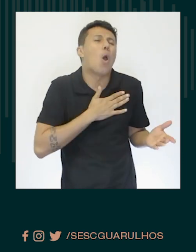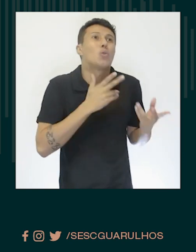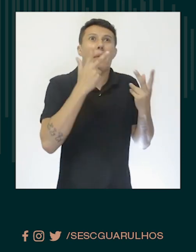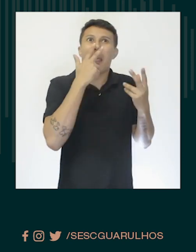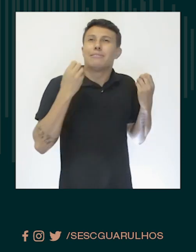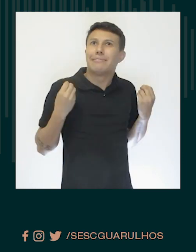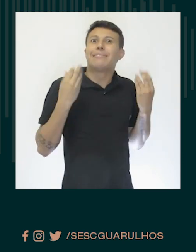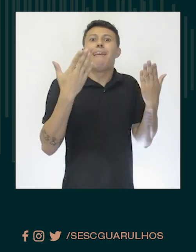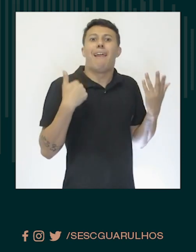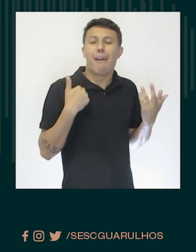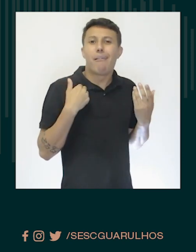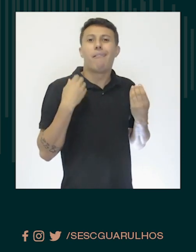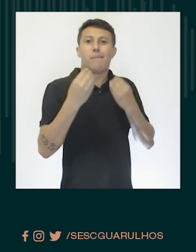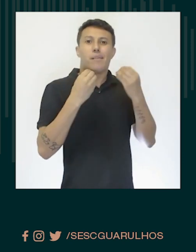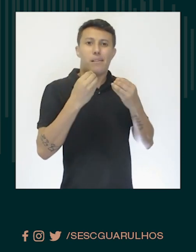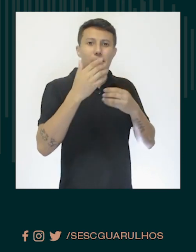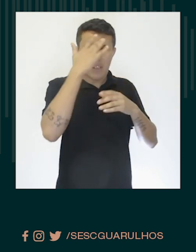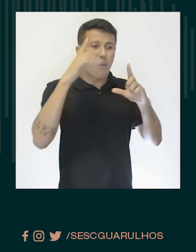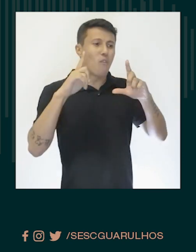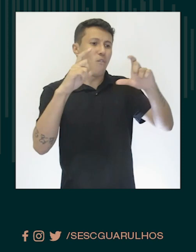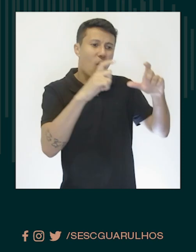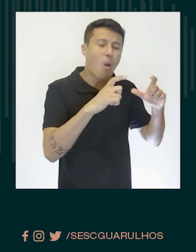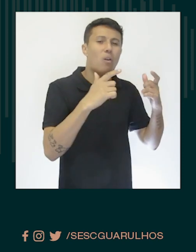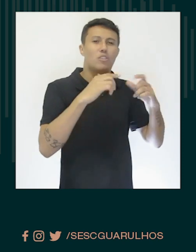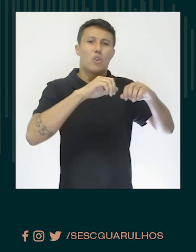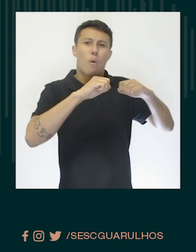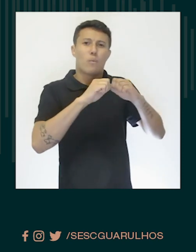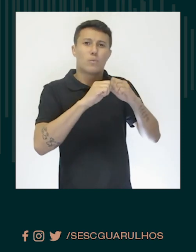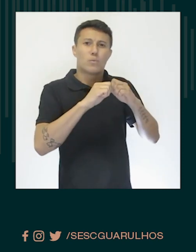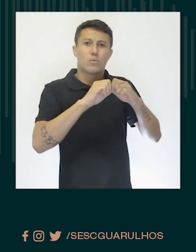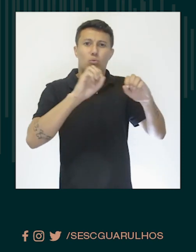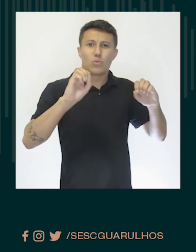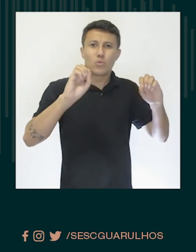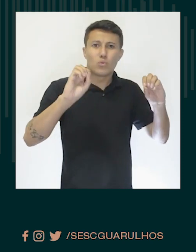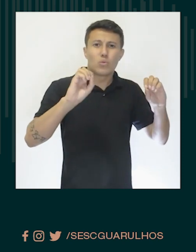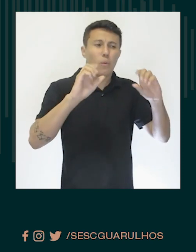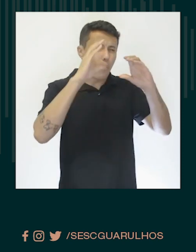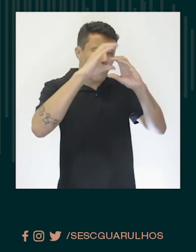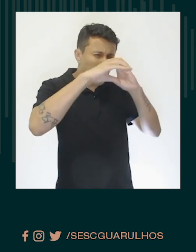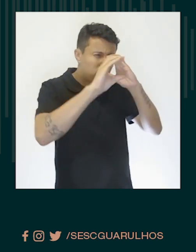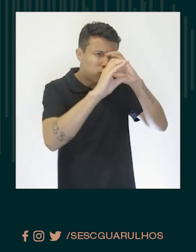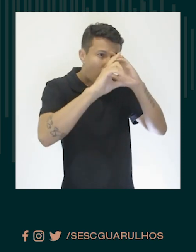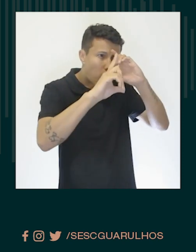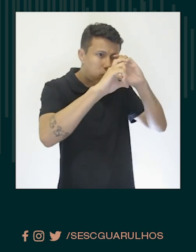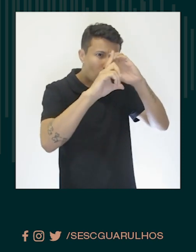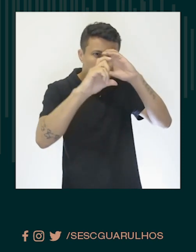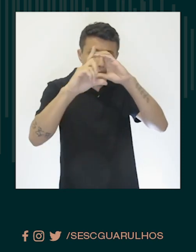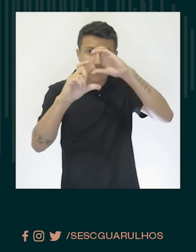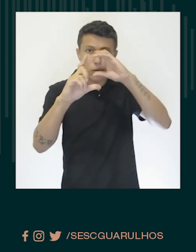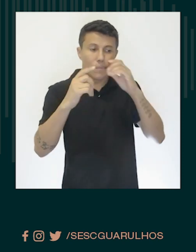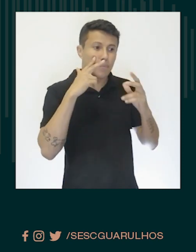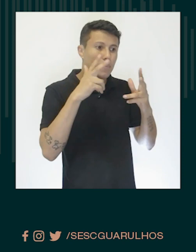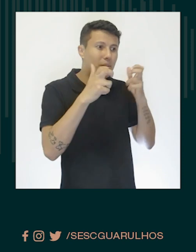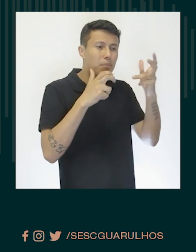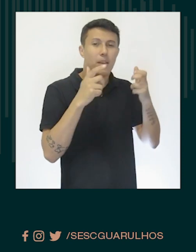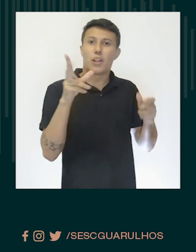foto, ou você colocar ali o olho na câmera, você fotografar, e quando você pegar a foto, você fala, nossa, tinha esse detalhe